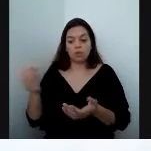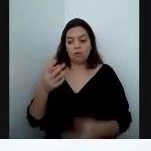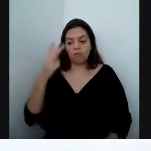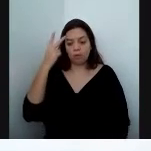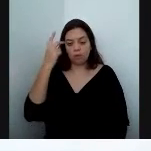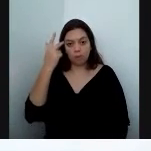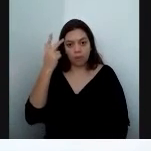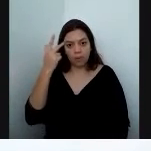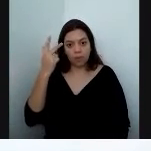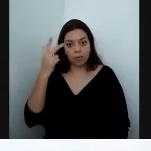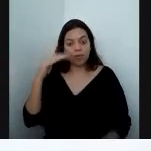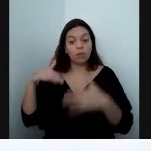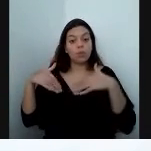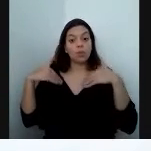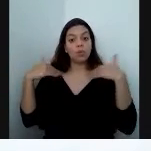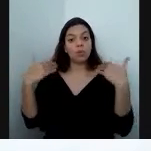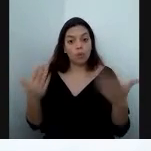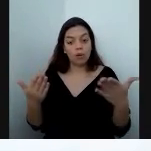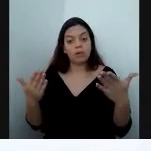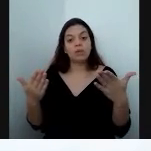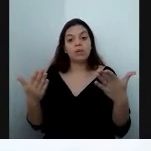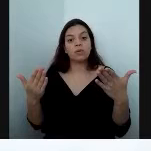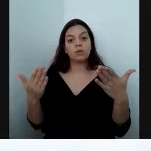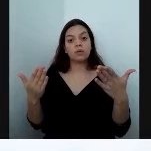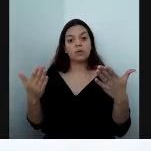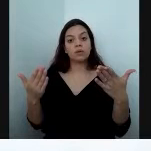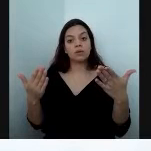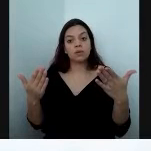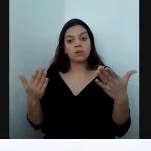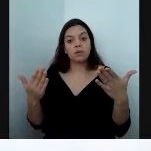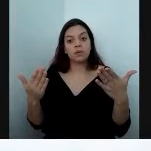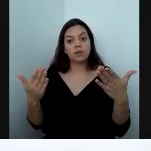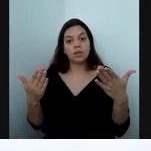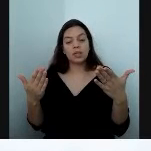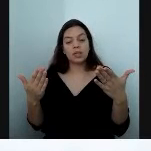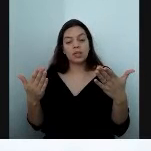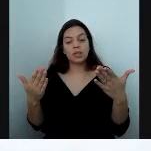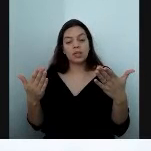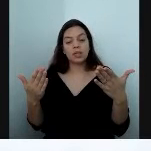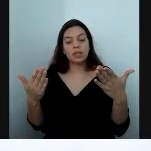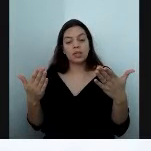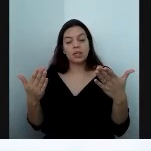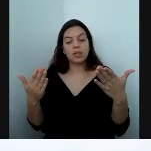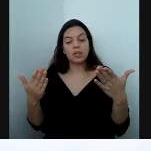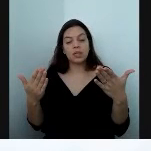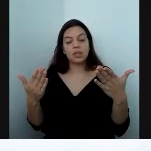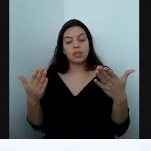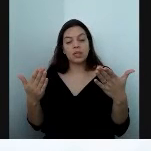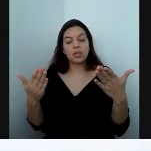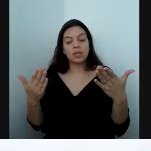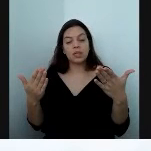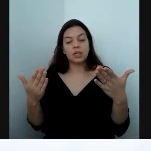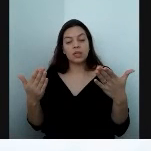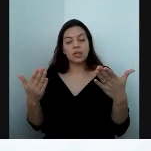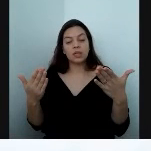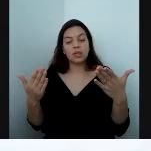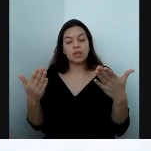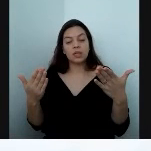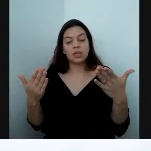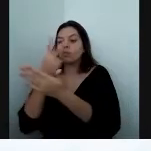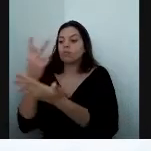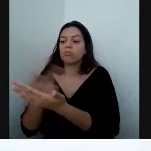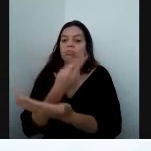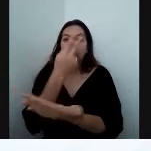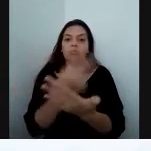acontecer. Vai ficar esses resquícios, né, da pandemia, a gente vai ter que se adequar a muita coisa. Então, acho que o novo normal ele está mais para